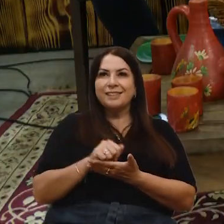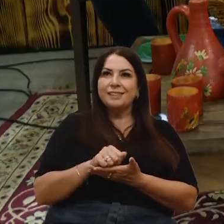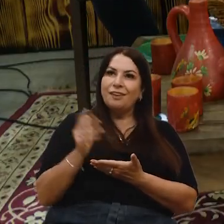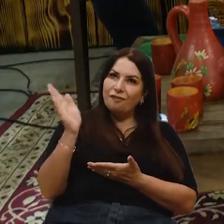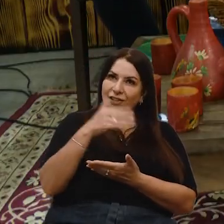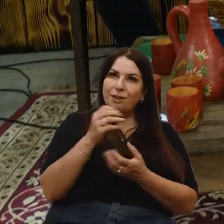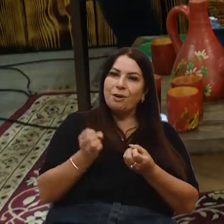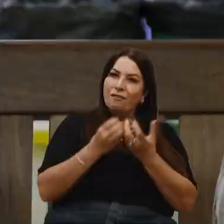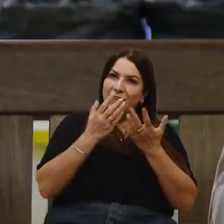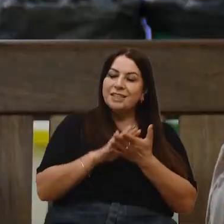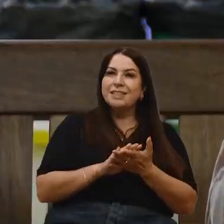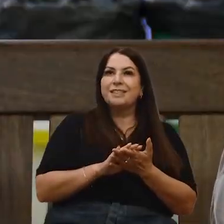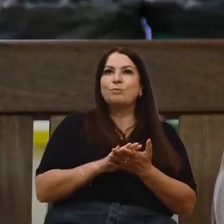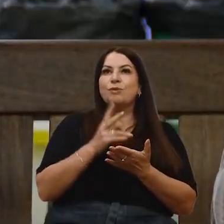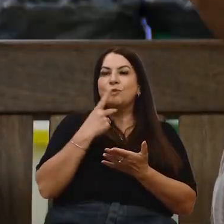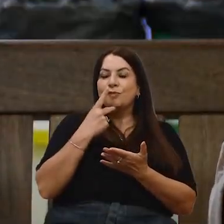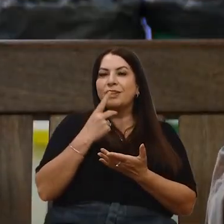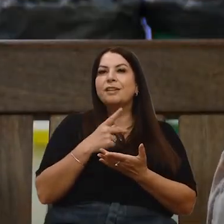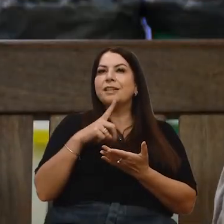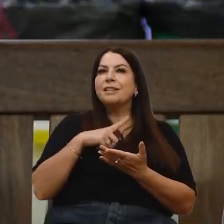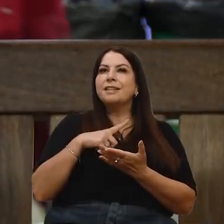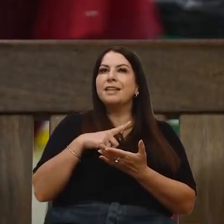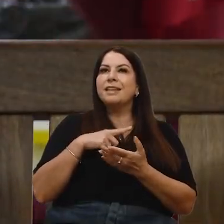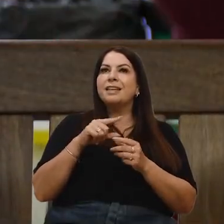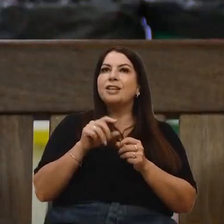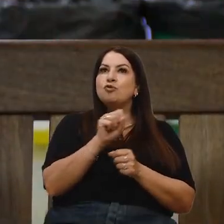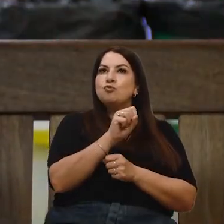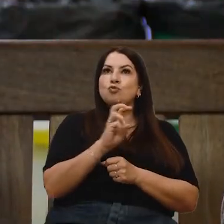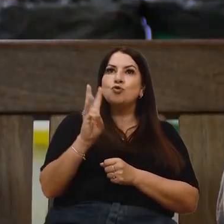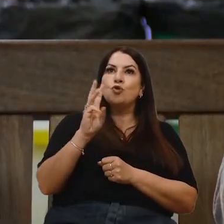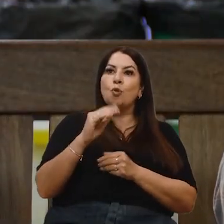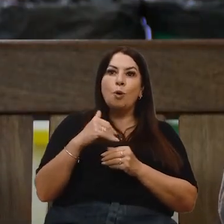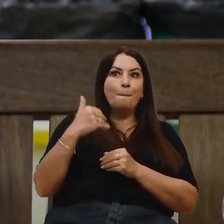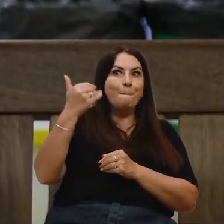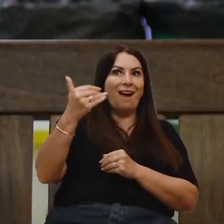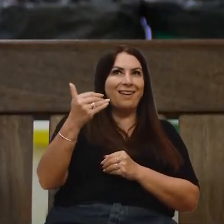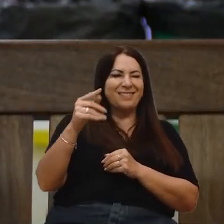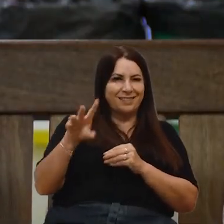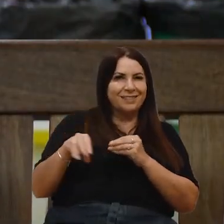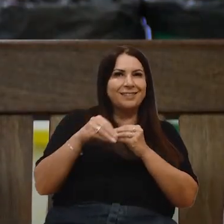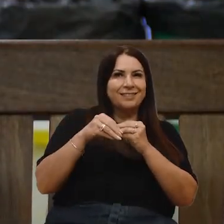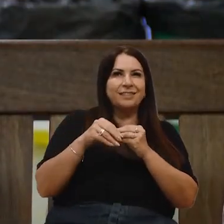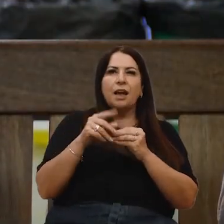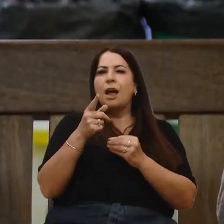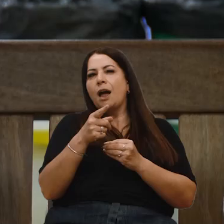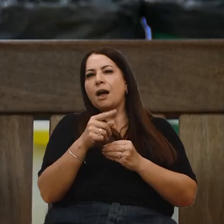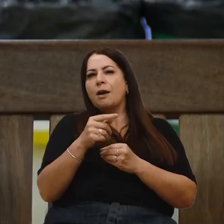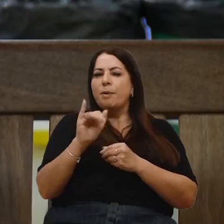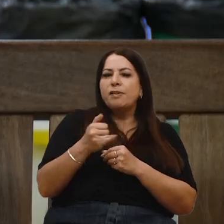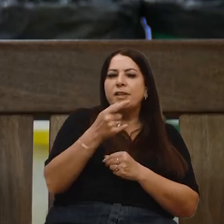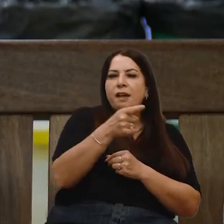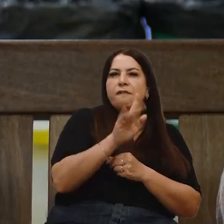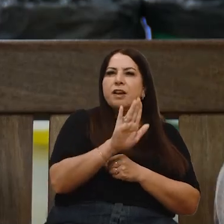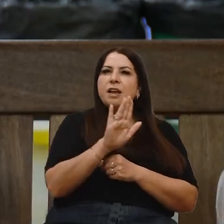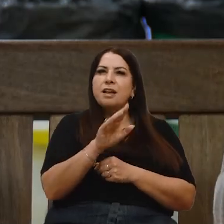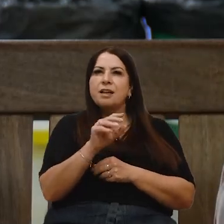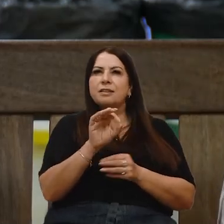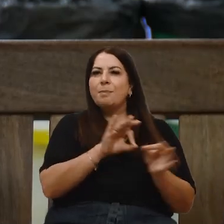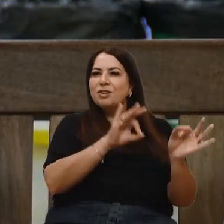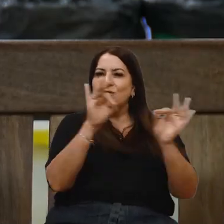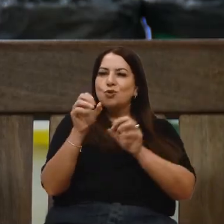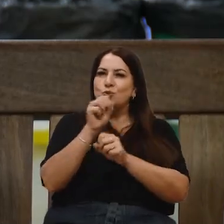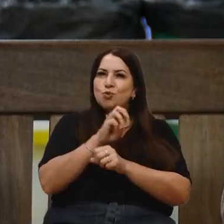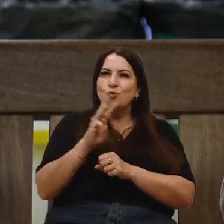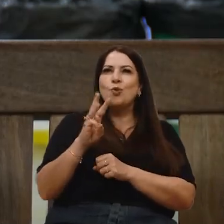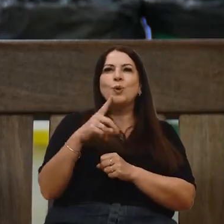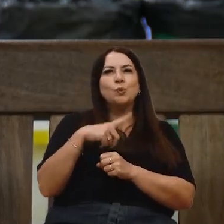vir. Também, né? Vem para a festa, como tu disseste, tem o atrativo do show, que é um extra, né? Aí já escolhe, já vou aproveitar, vou ficar pro show